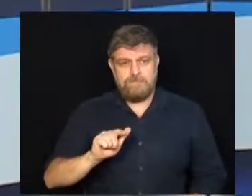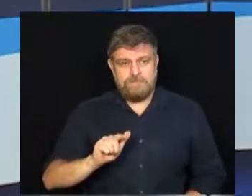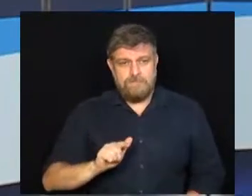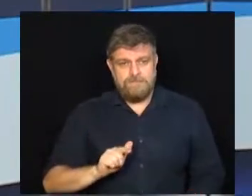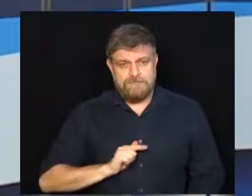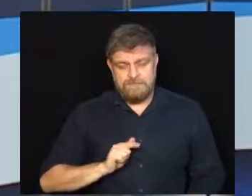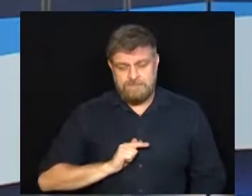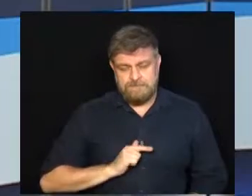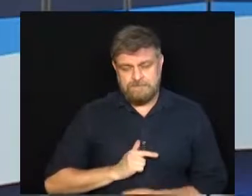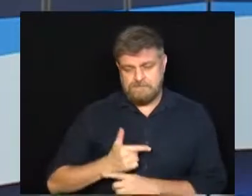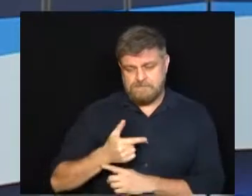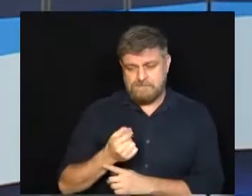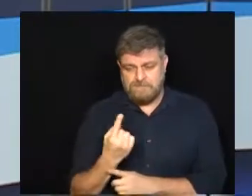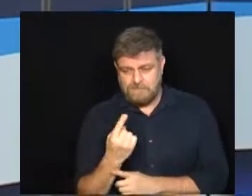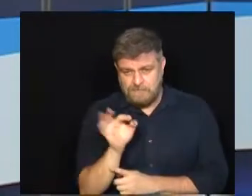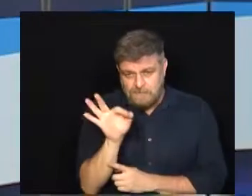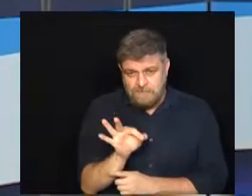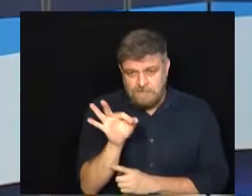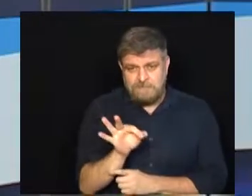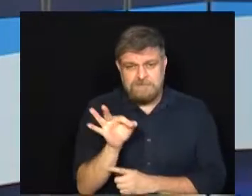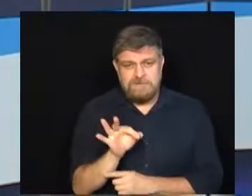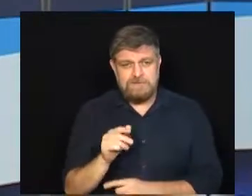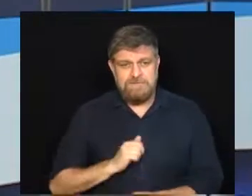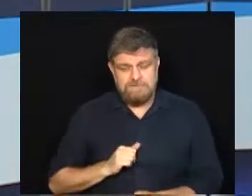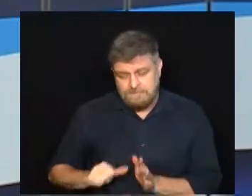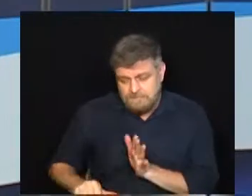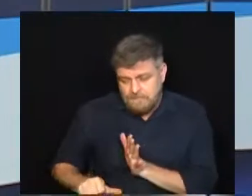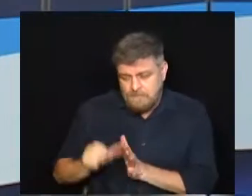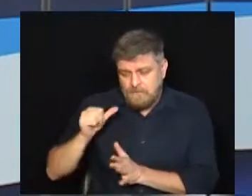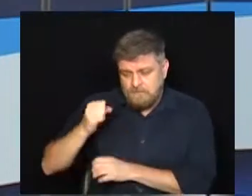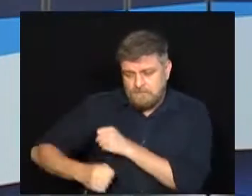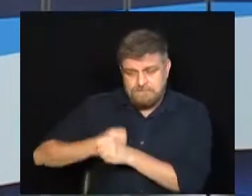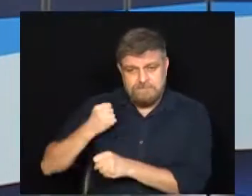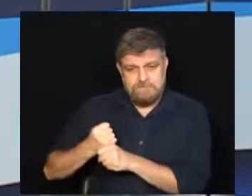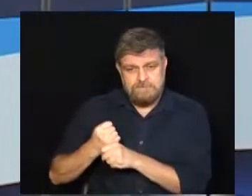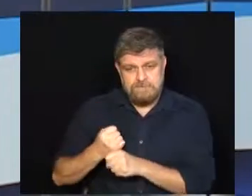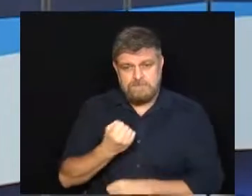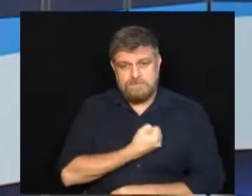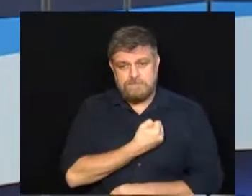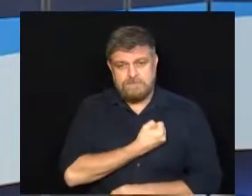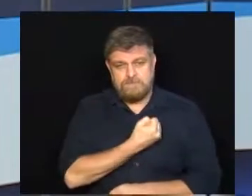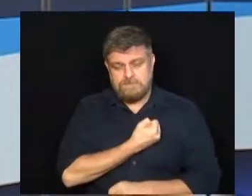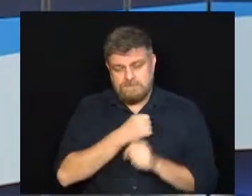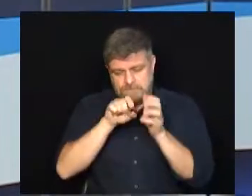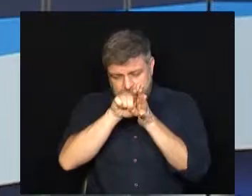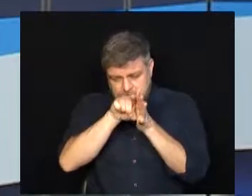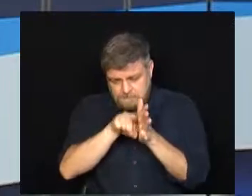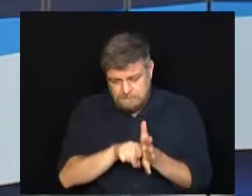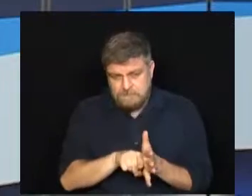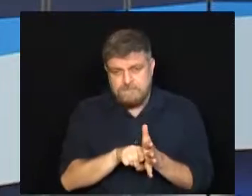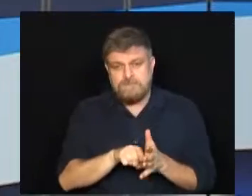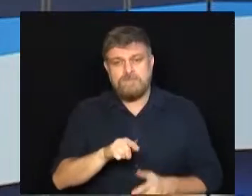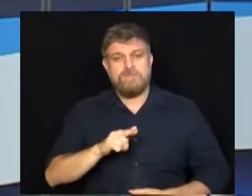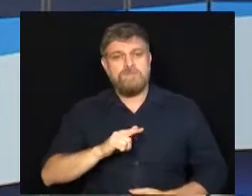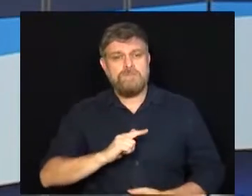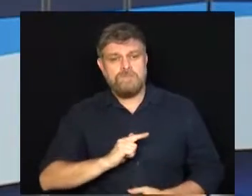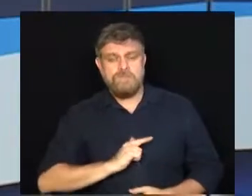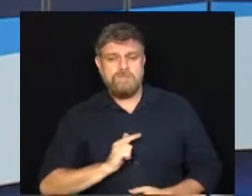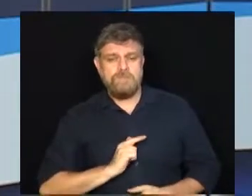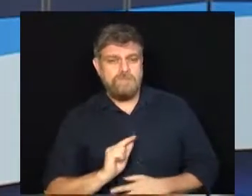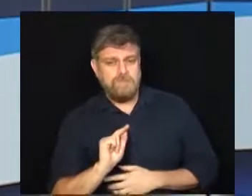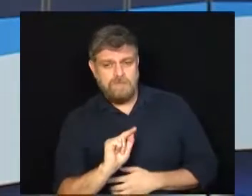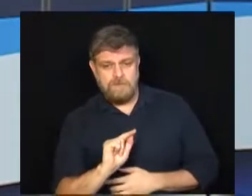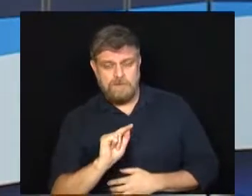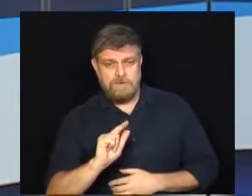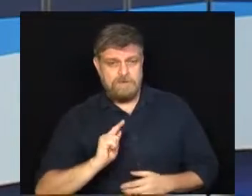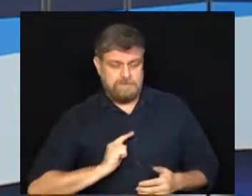201% em relação a este que foi o primeiro ano desses números, né? Nós temos aí o registro